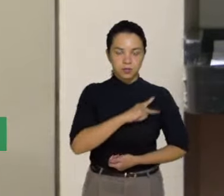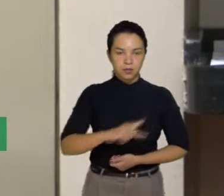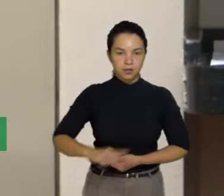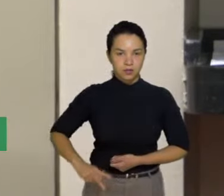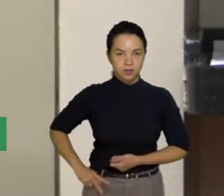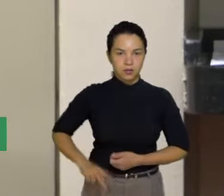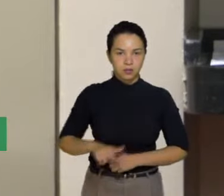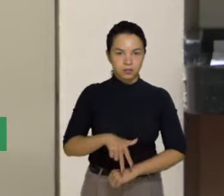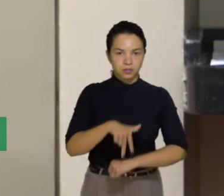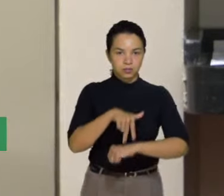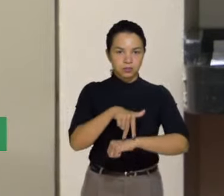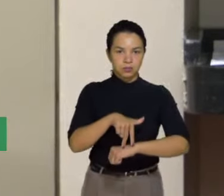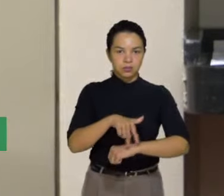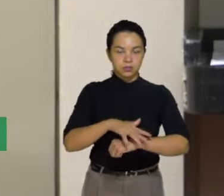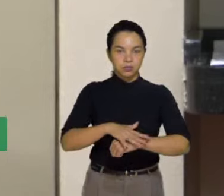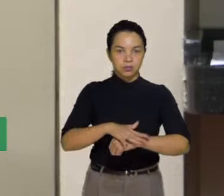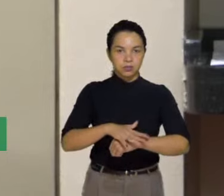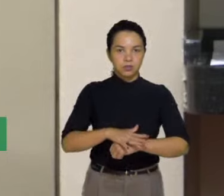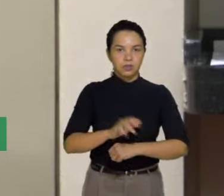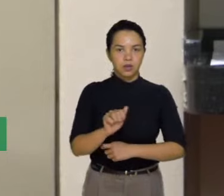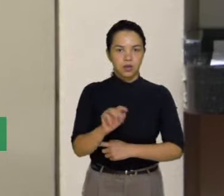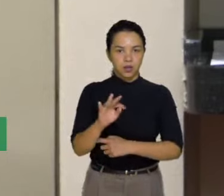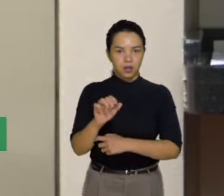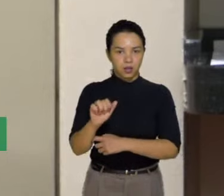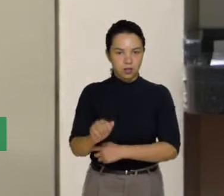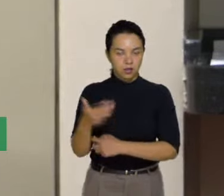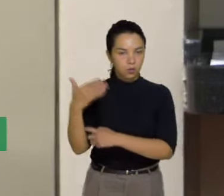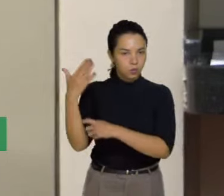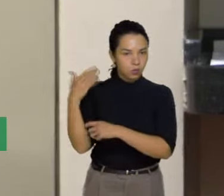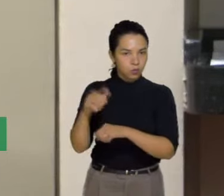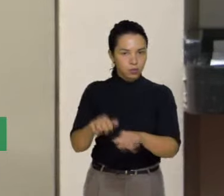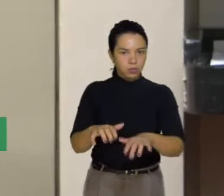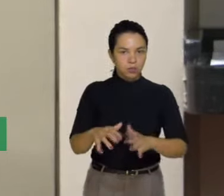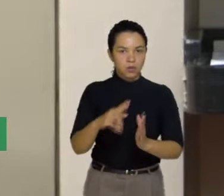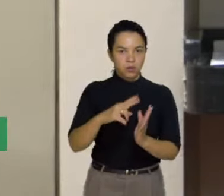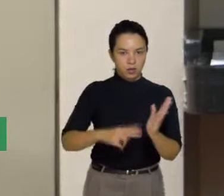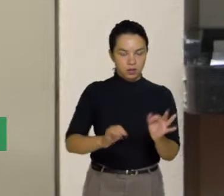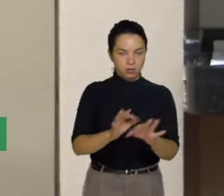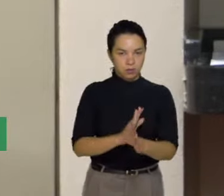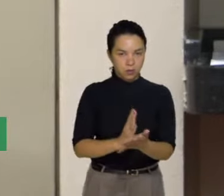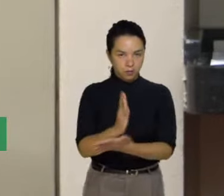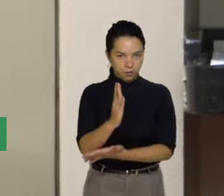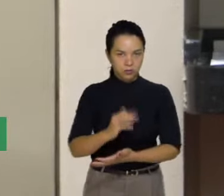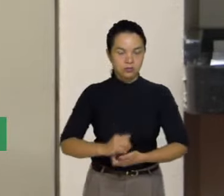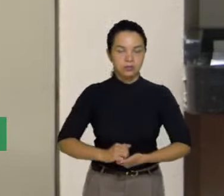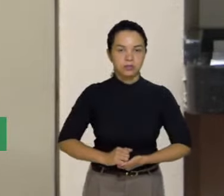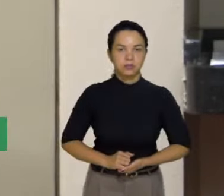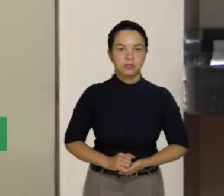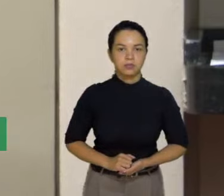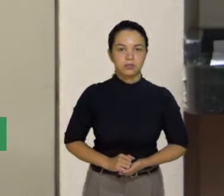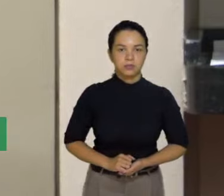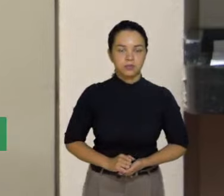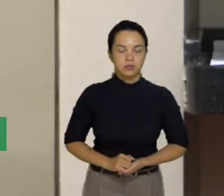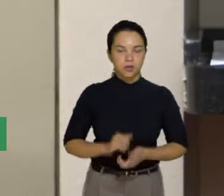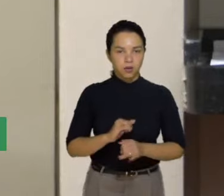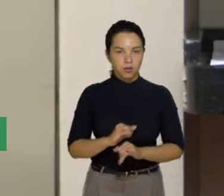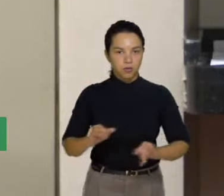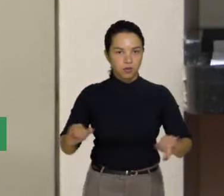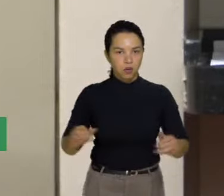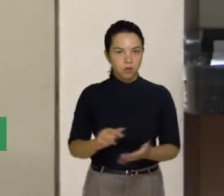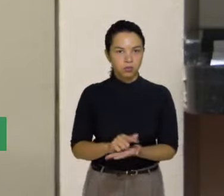sua prerrogativa, dá a ata da última sessão por lida e aprovada. Informo que o expediente